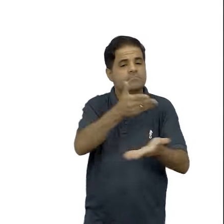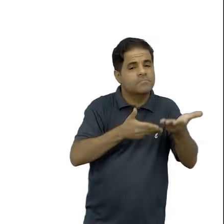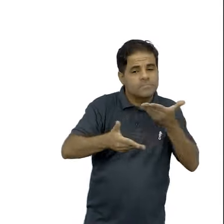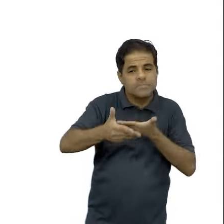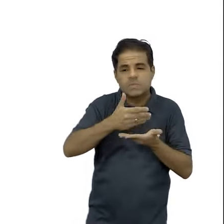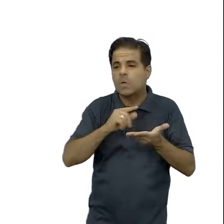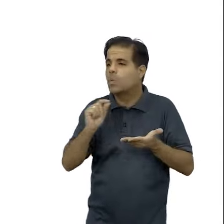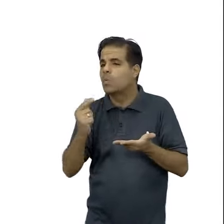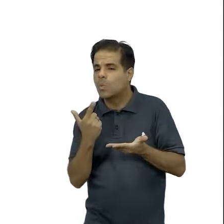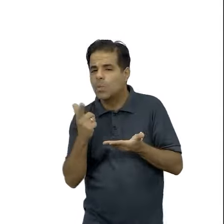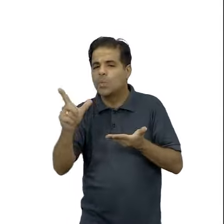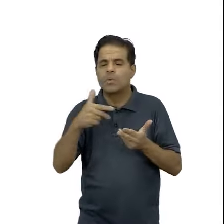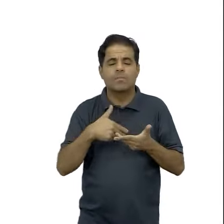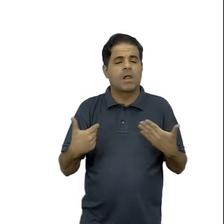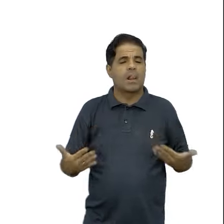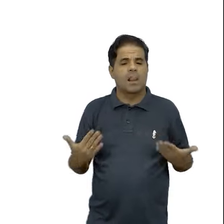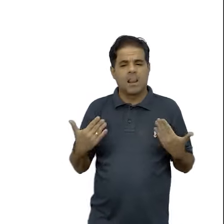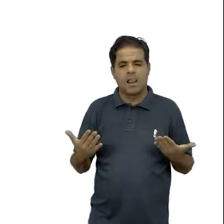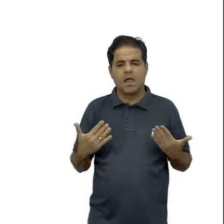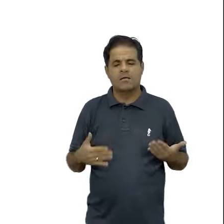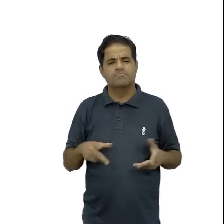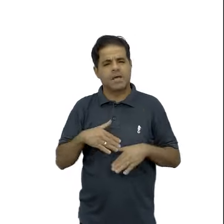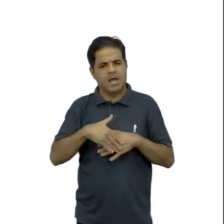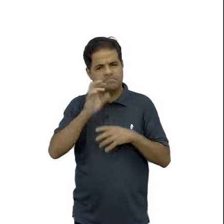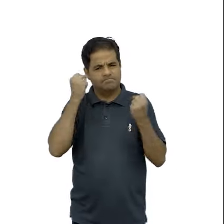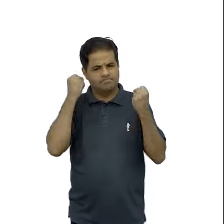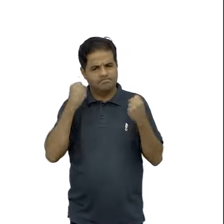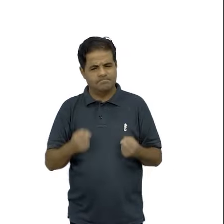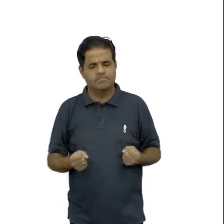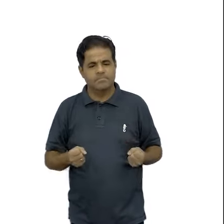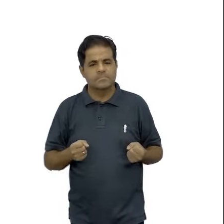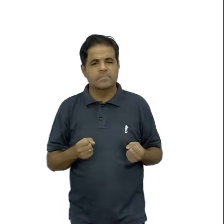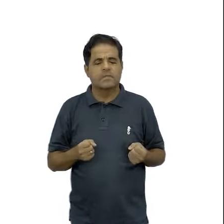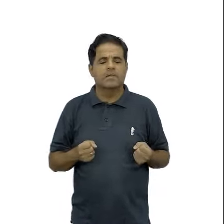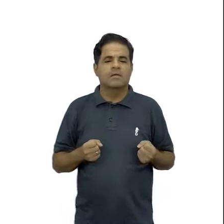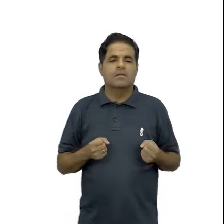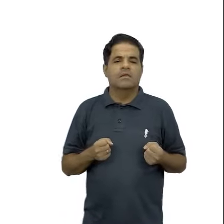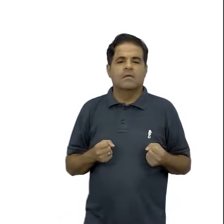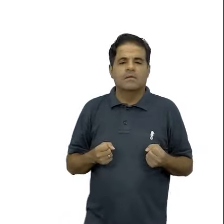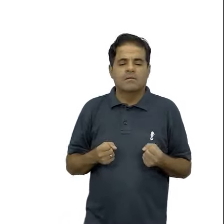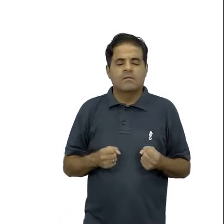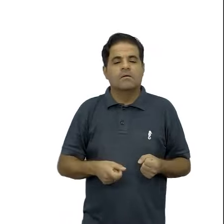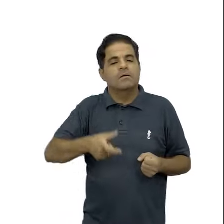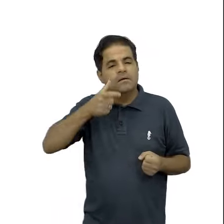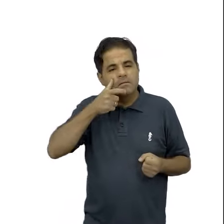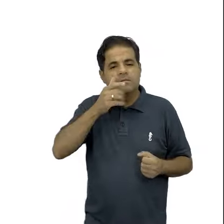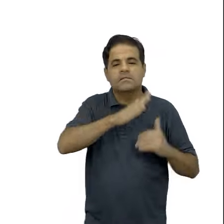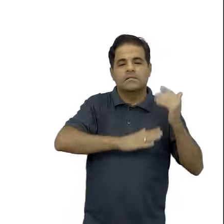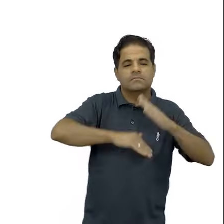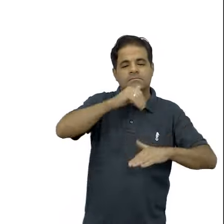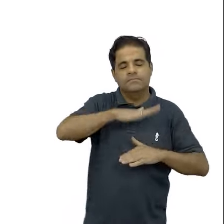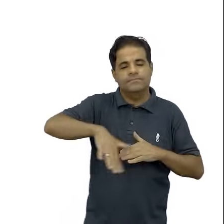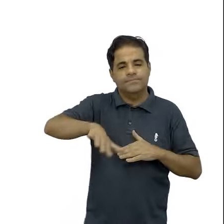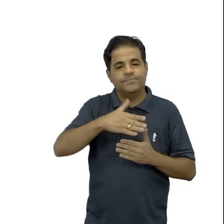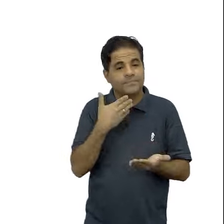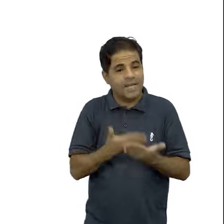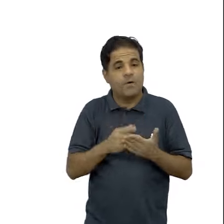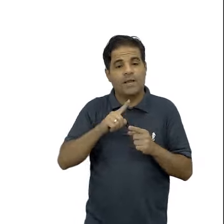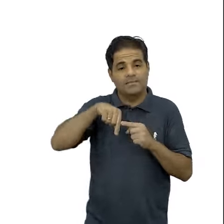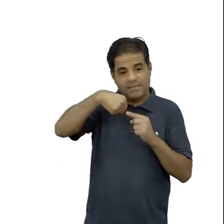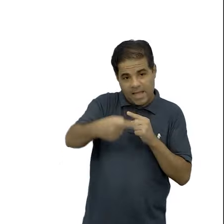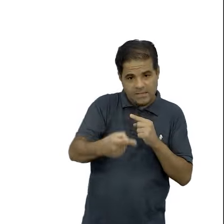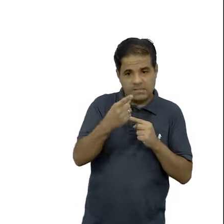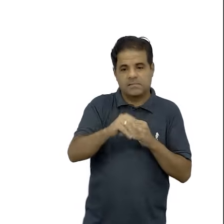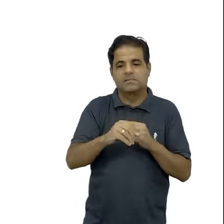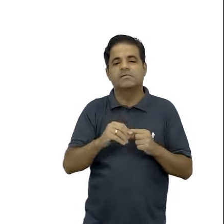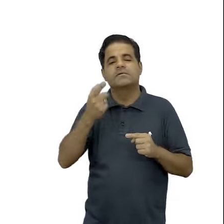a algo, né? É mais leve, é mais pesado em relação a um parâmetro de observação. E na aula 10